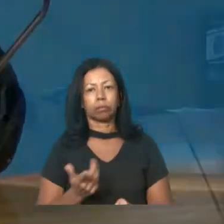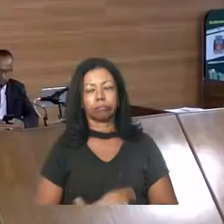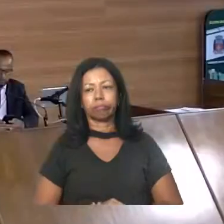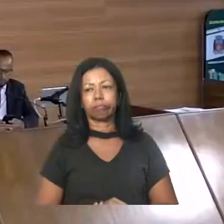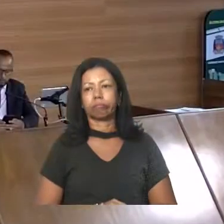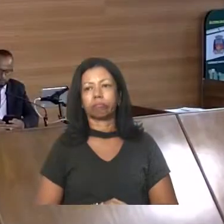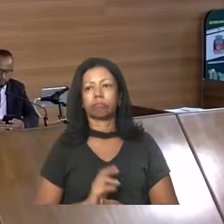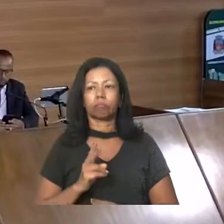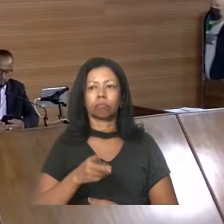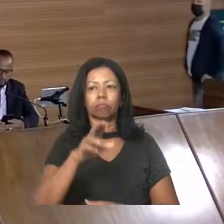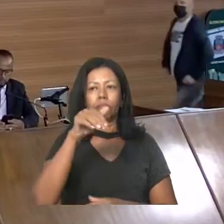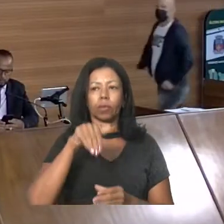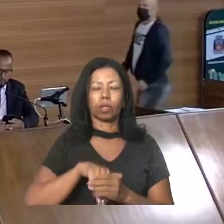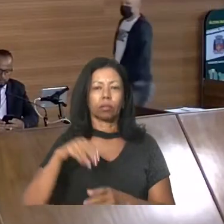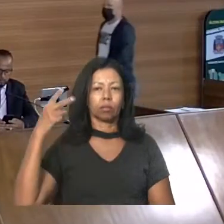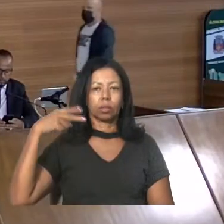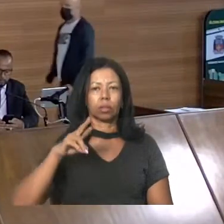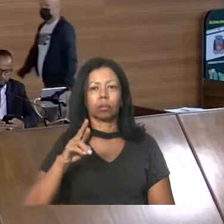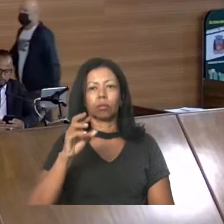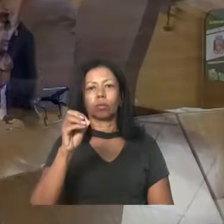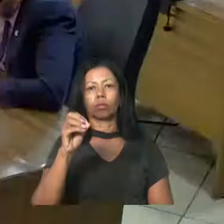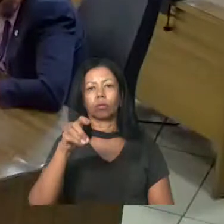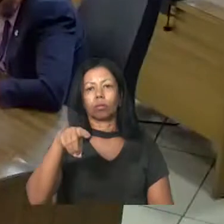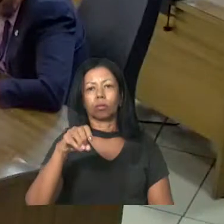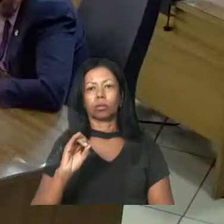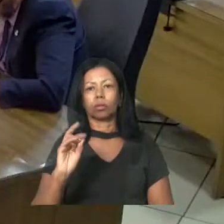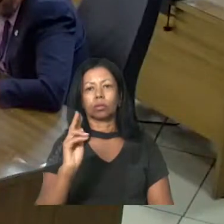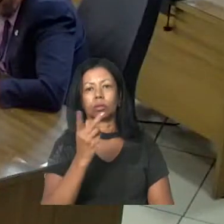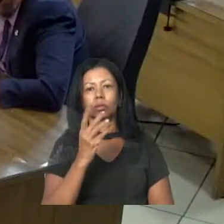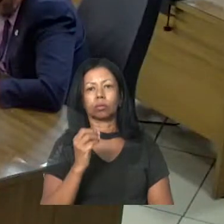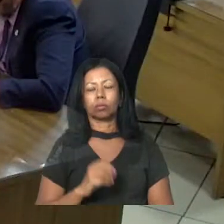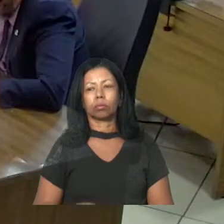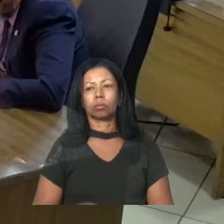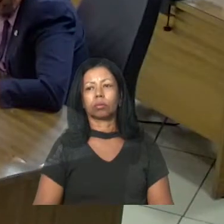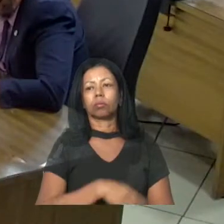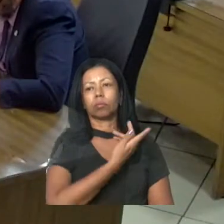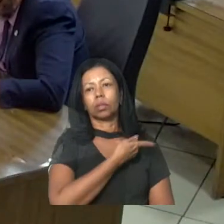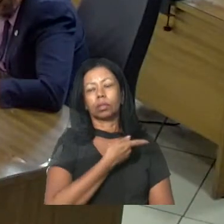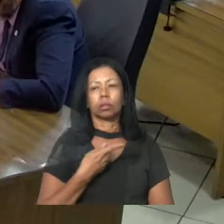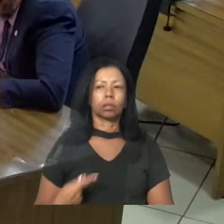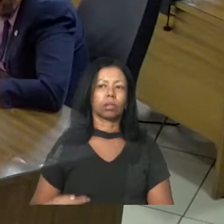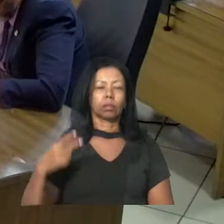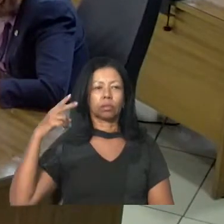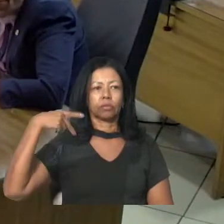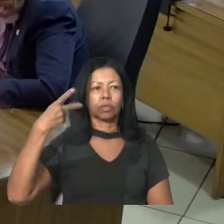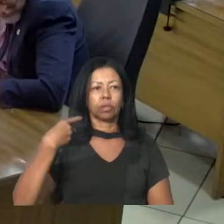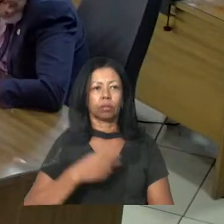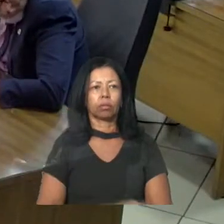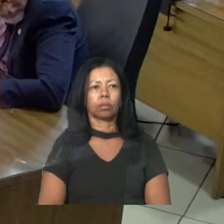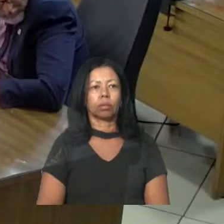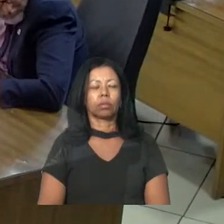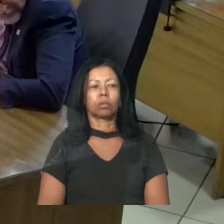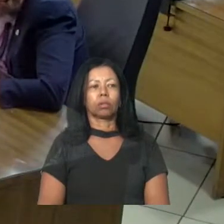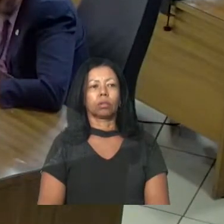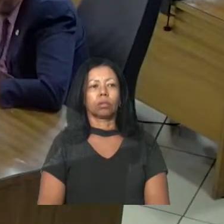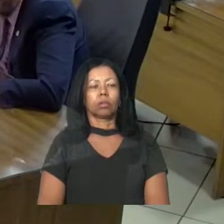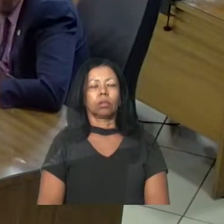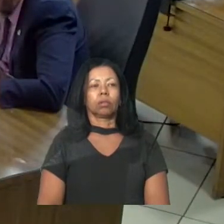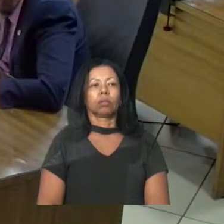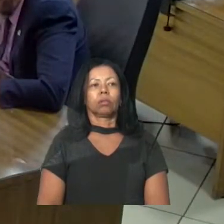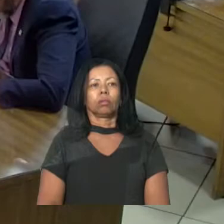Continua em votação, com a palavra o vereador Roxinho. Senhor presidente, senhores vereadores, o vereador